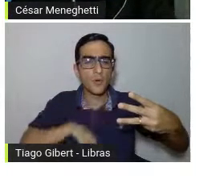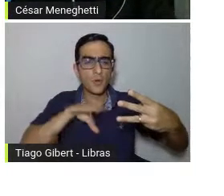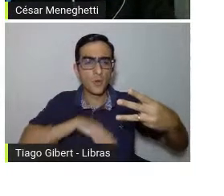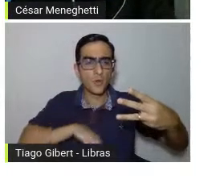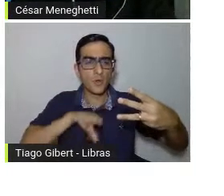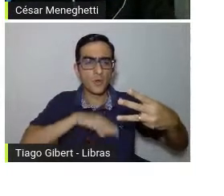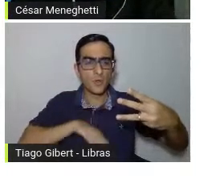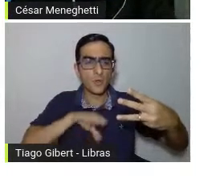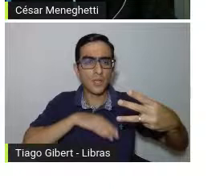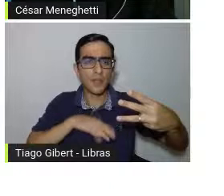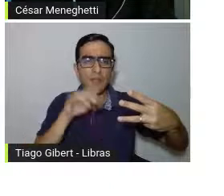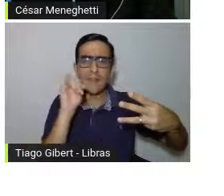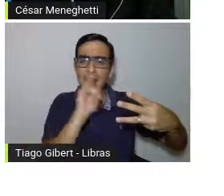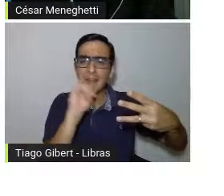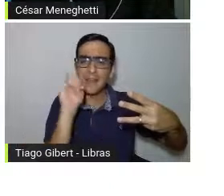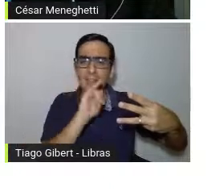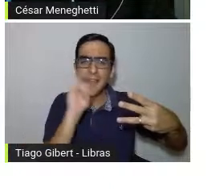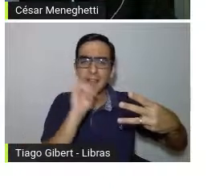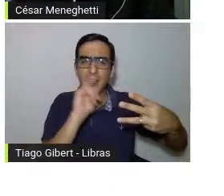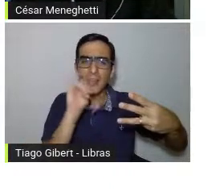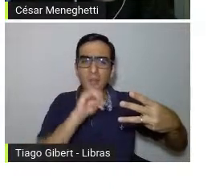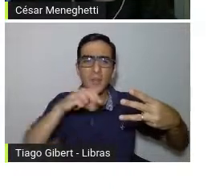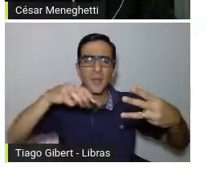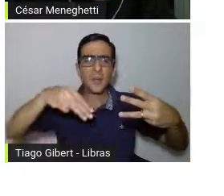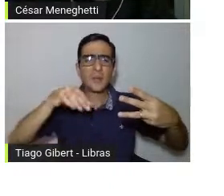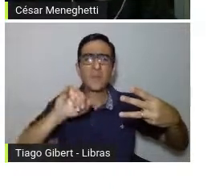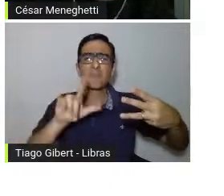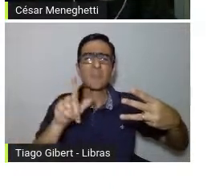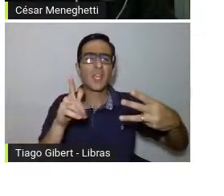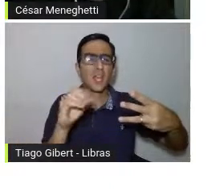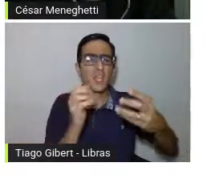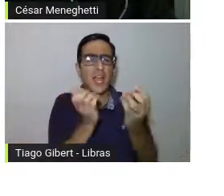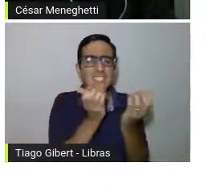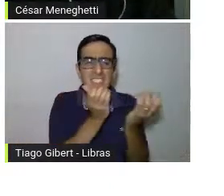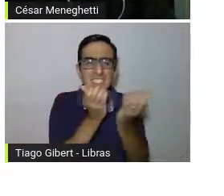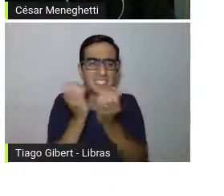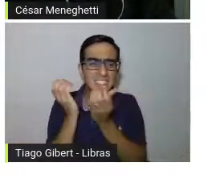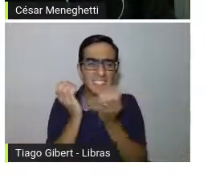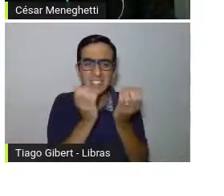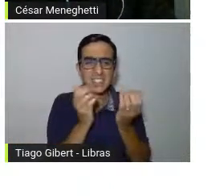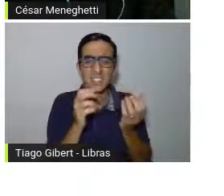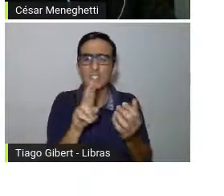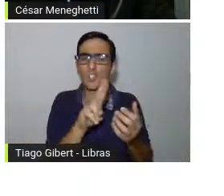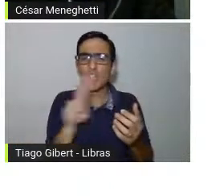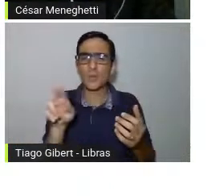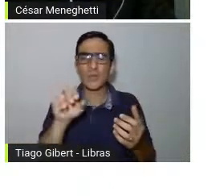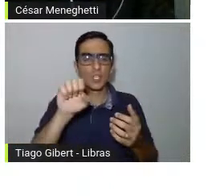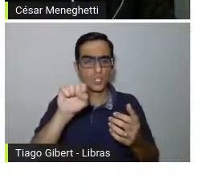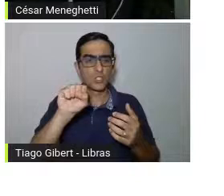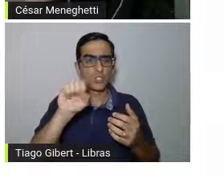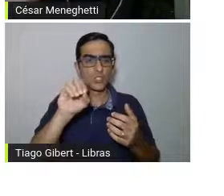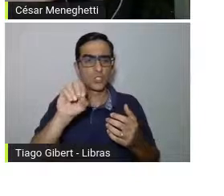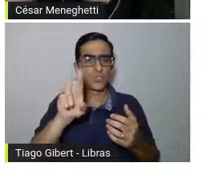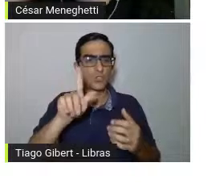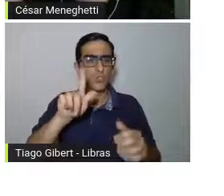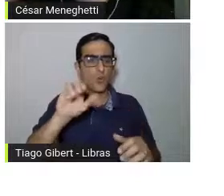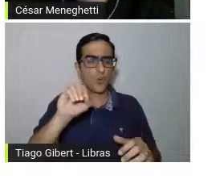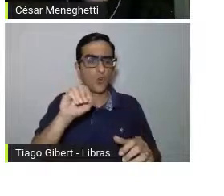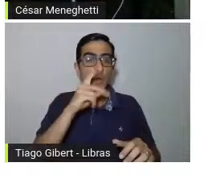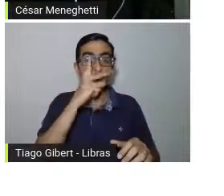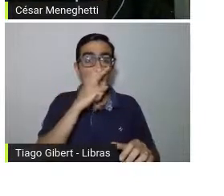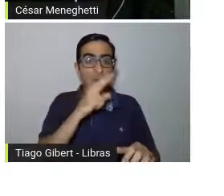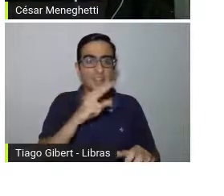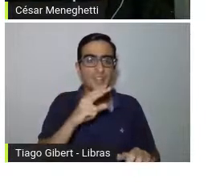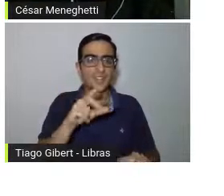em italiano, sei lá, é milho, mas milho não é, é sorgo. É uma coisa, uma alimentação, tipo um cuscuz,